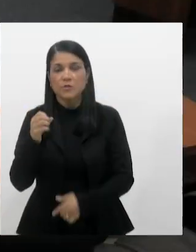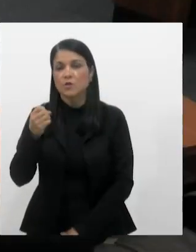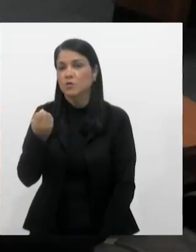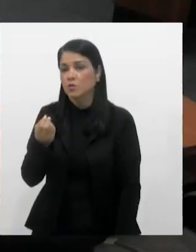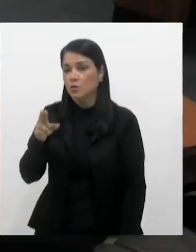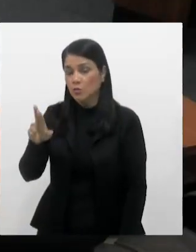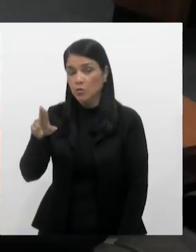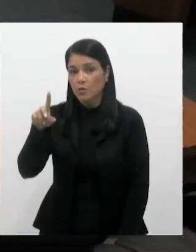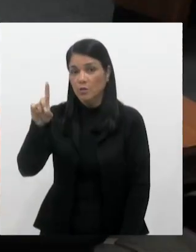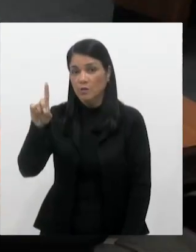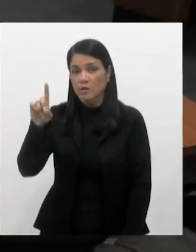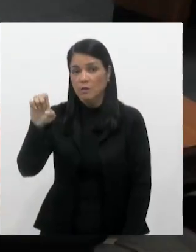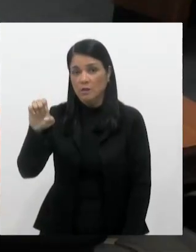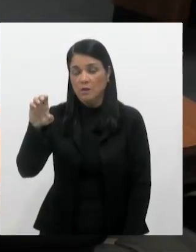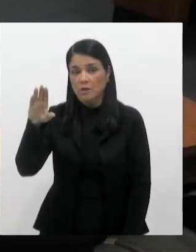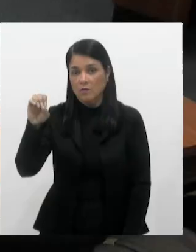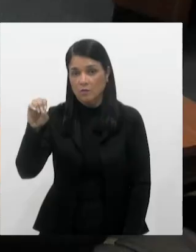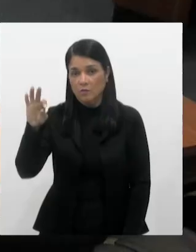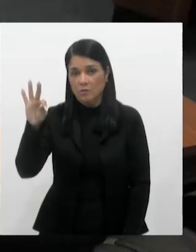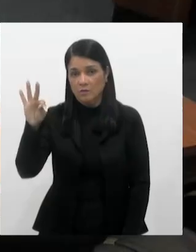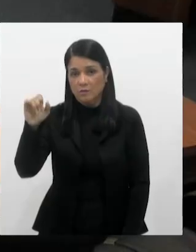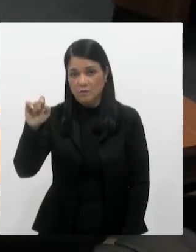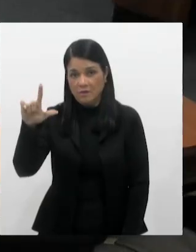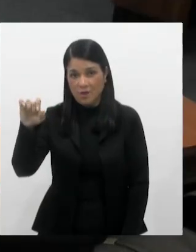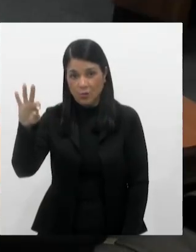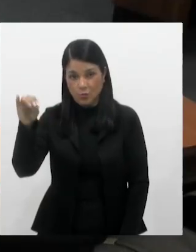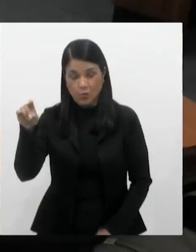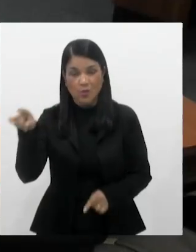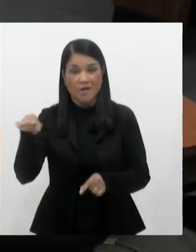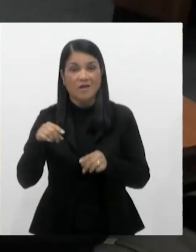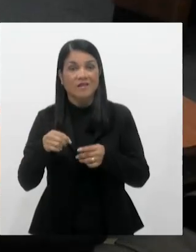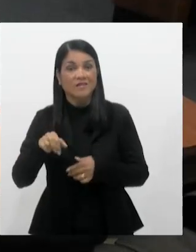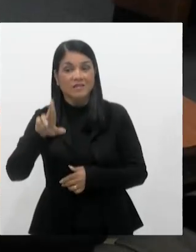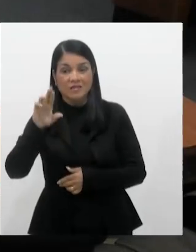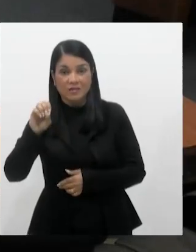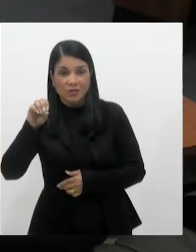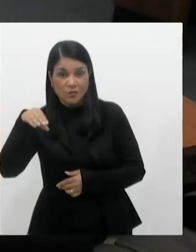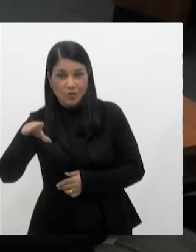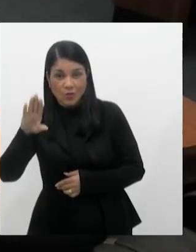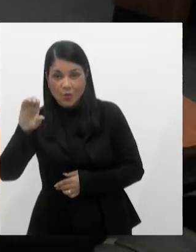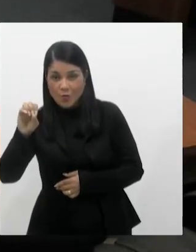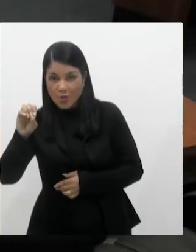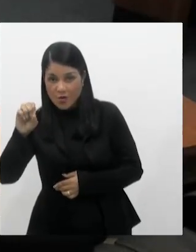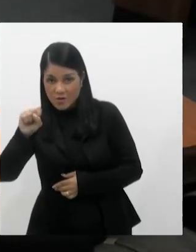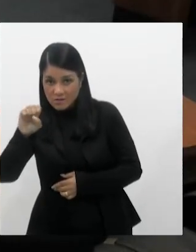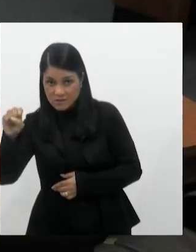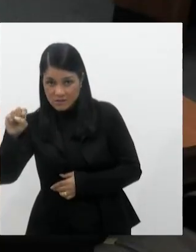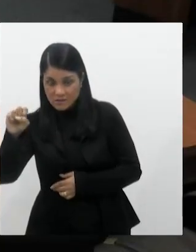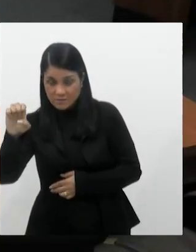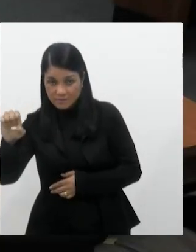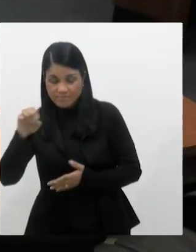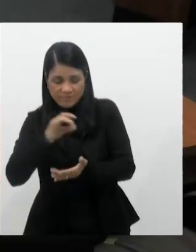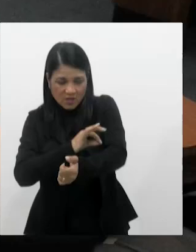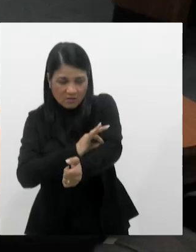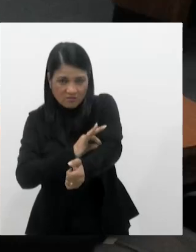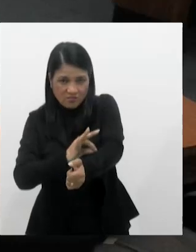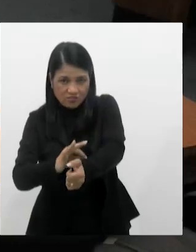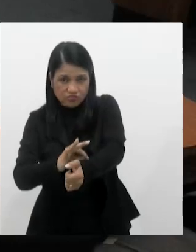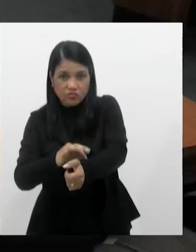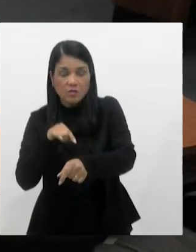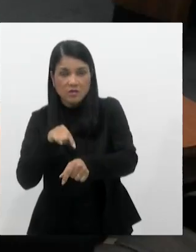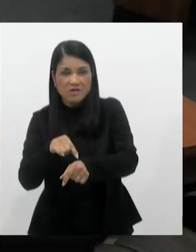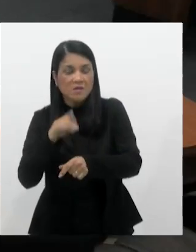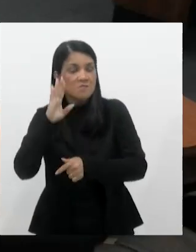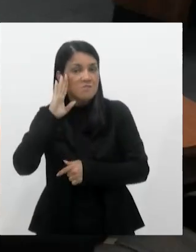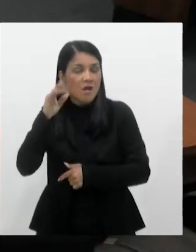Deodalto pelo excelente projeto, lembrando que a trombose venosa, ela é uma causa que atinge as mulheres, principalmente